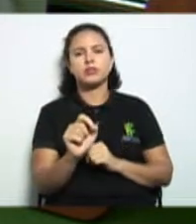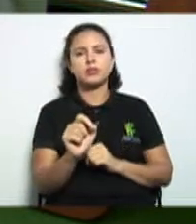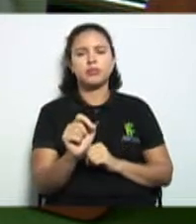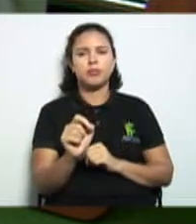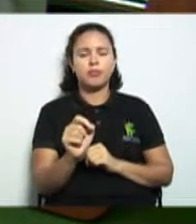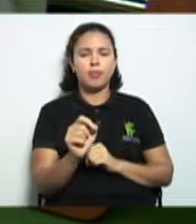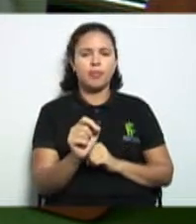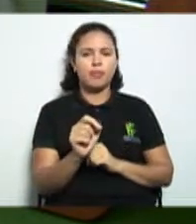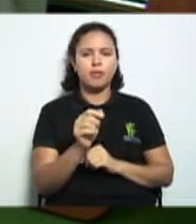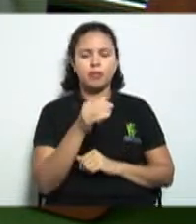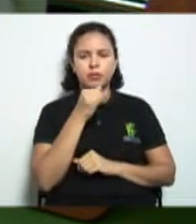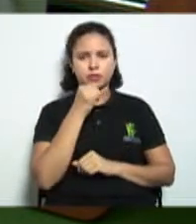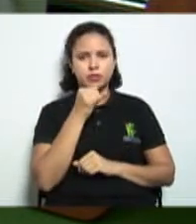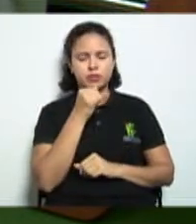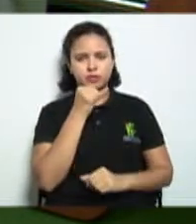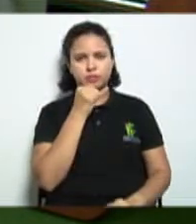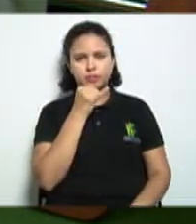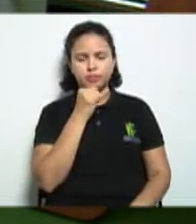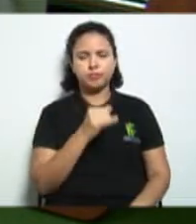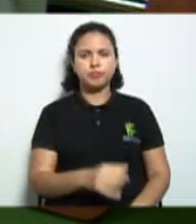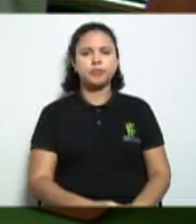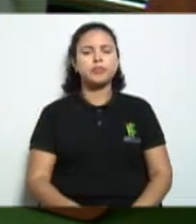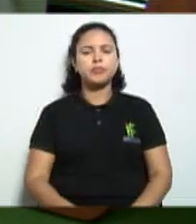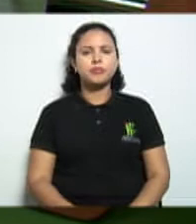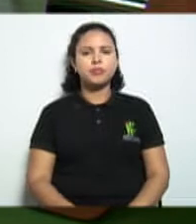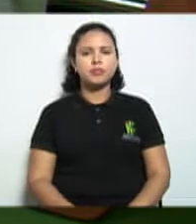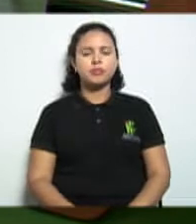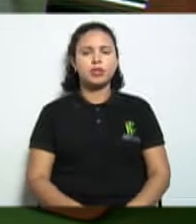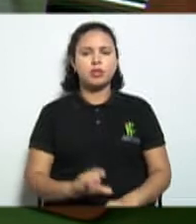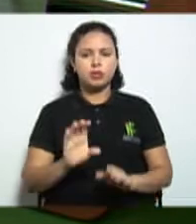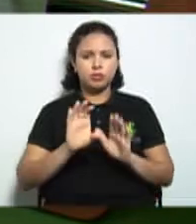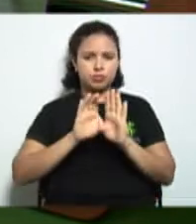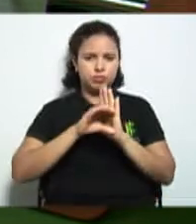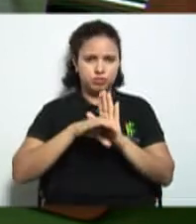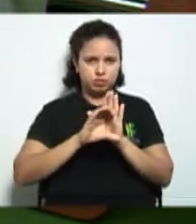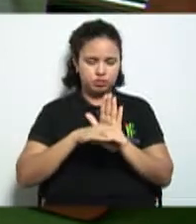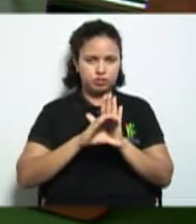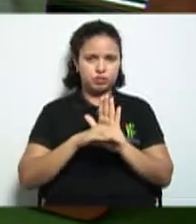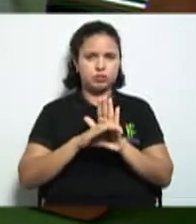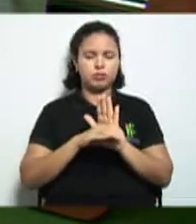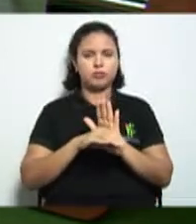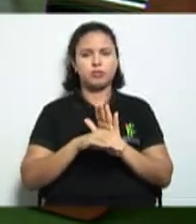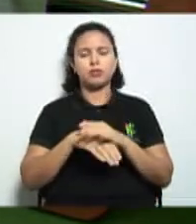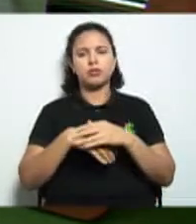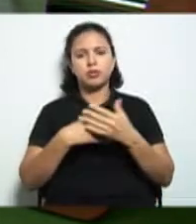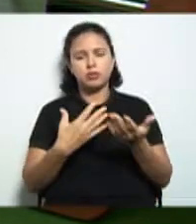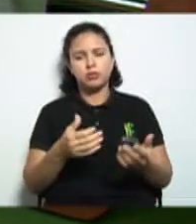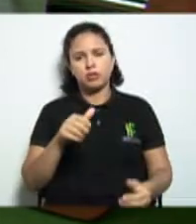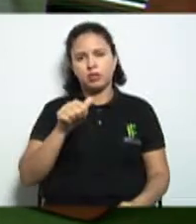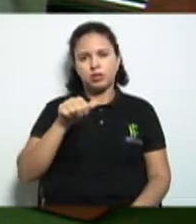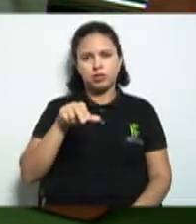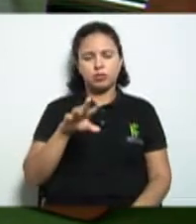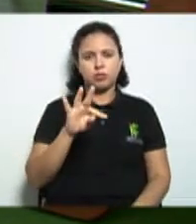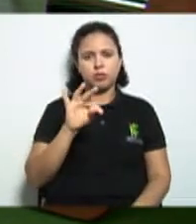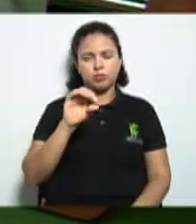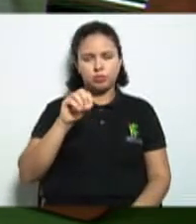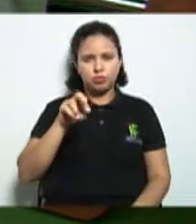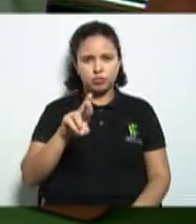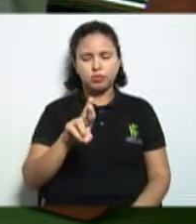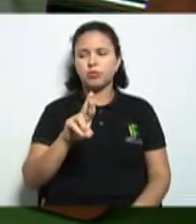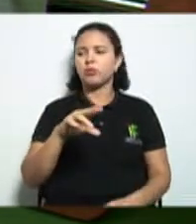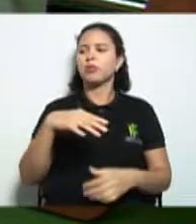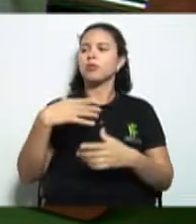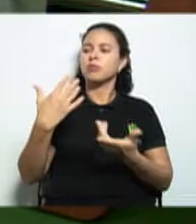é a questão, por exemplo, de conceitos, né? Olha, o autor tal fala que a